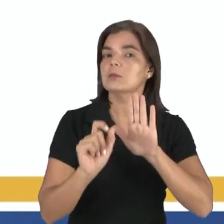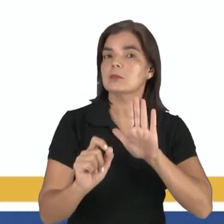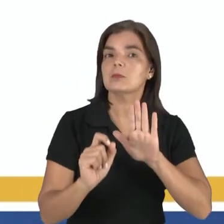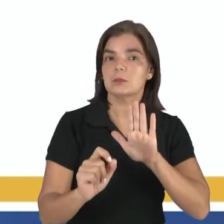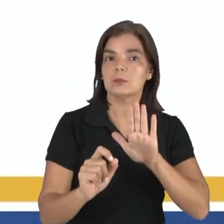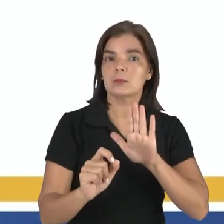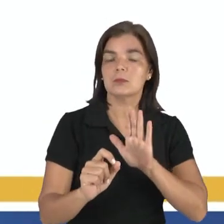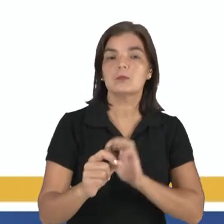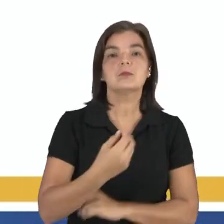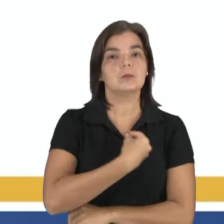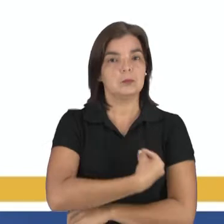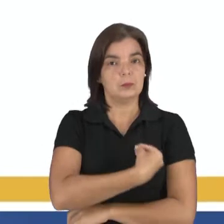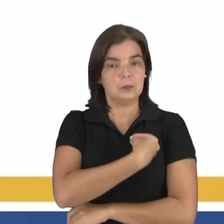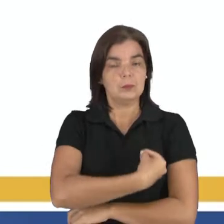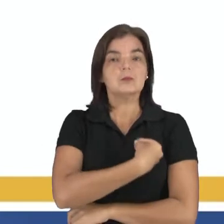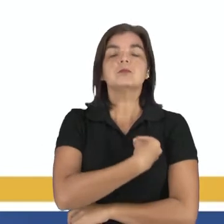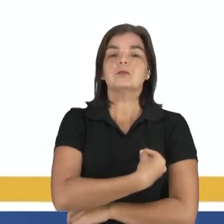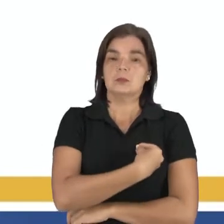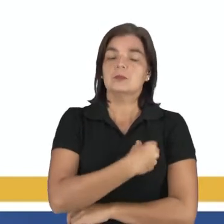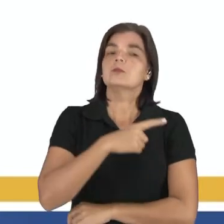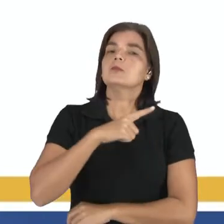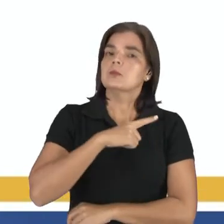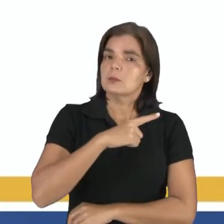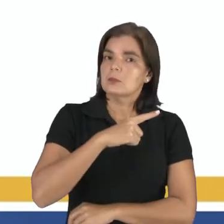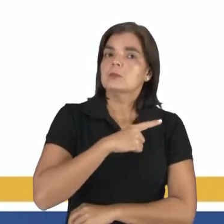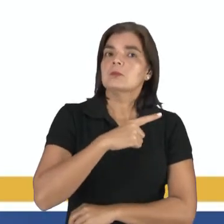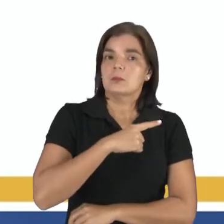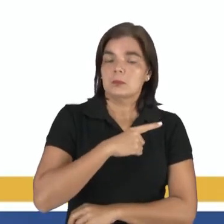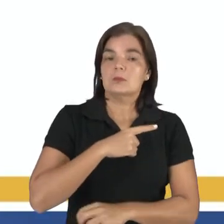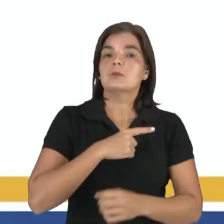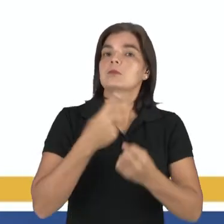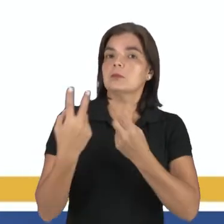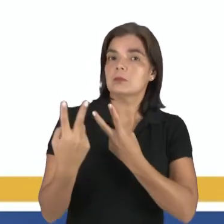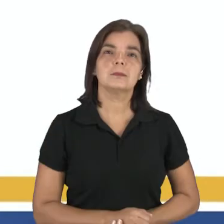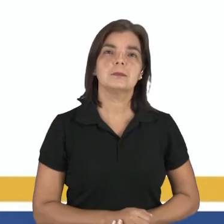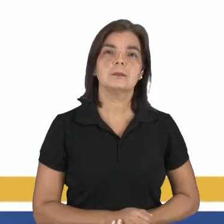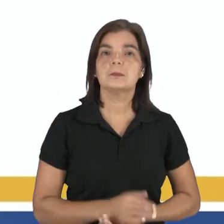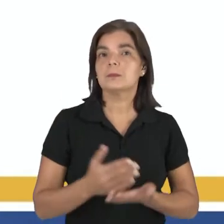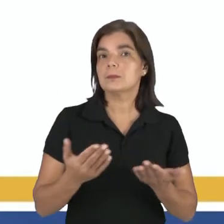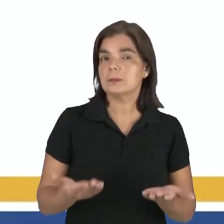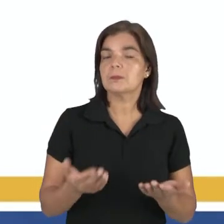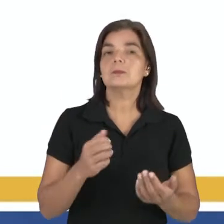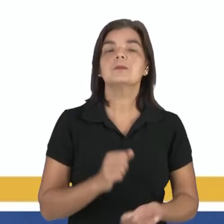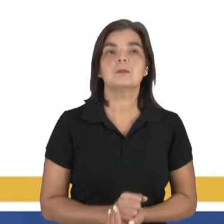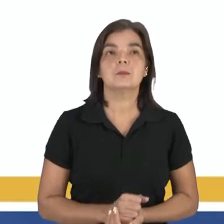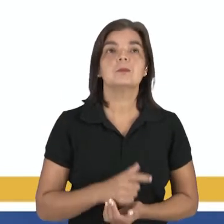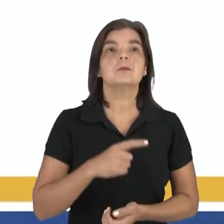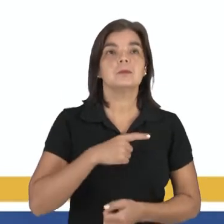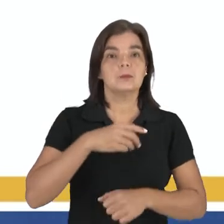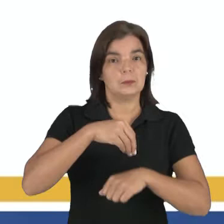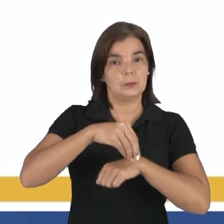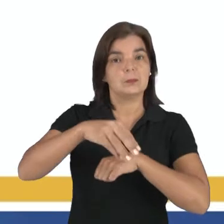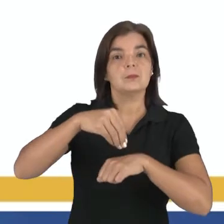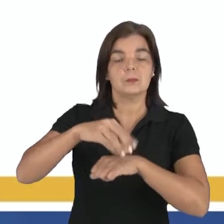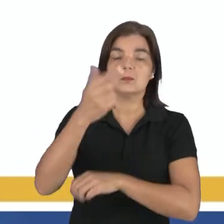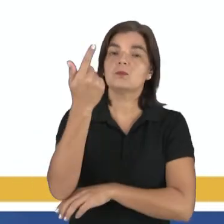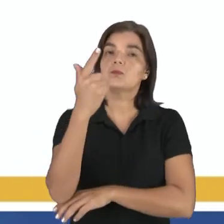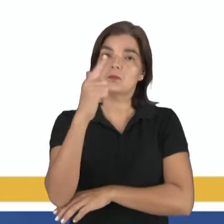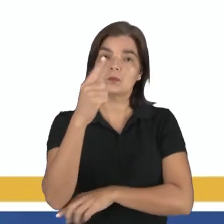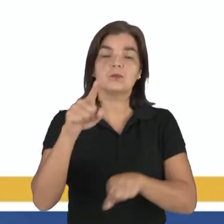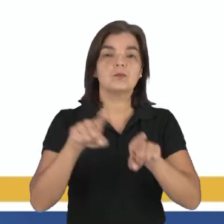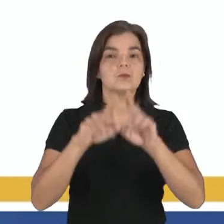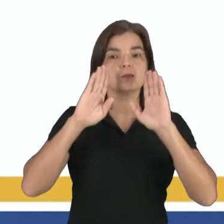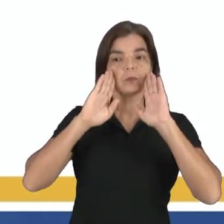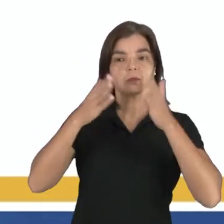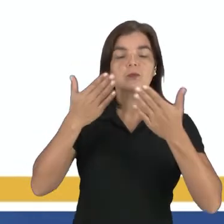que nos indivíduos, nos seres vivos, existia um ancestral comum. Bom, temos a distribuição geográfica, que